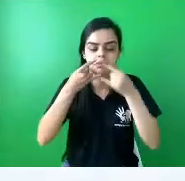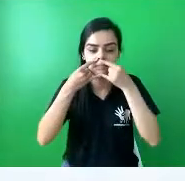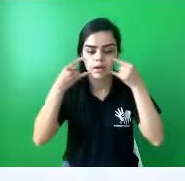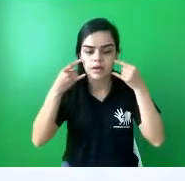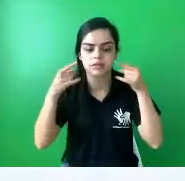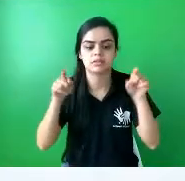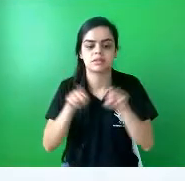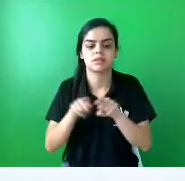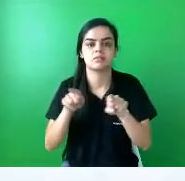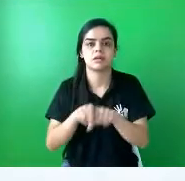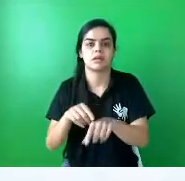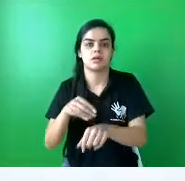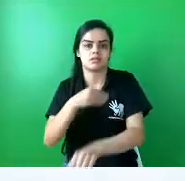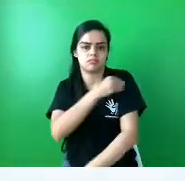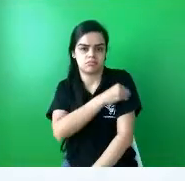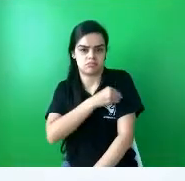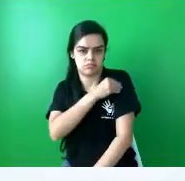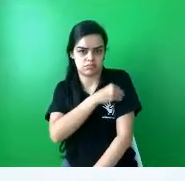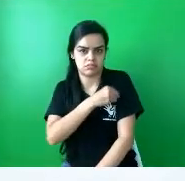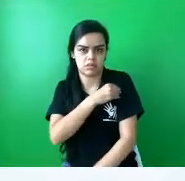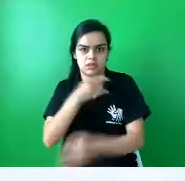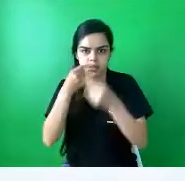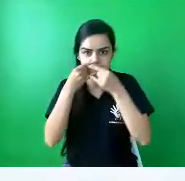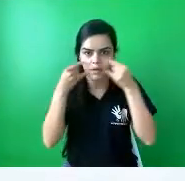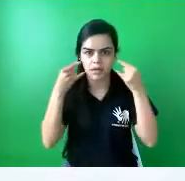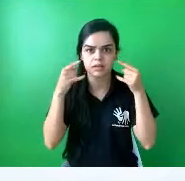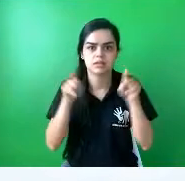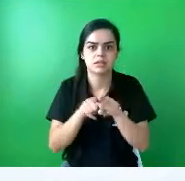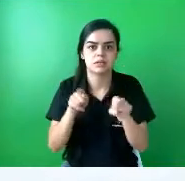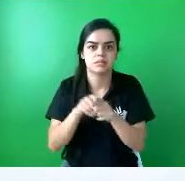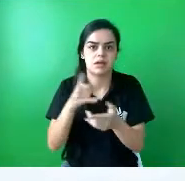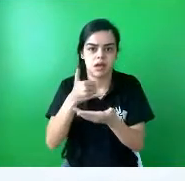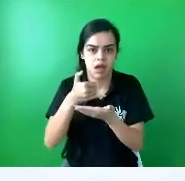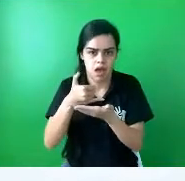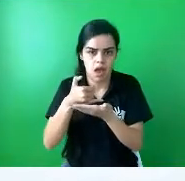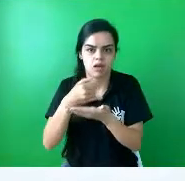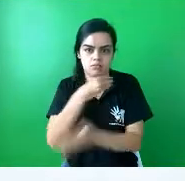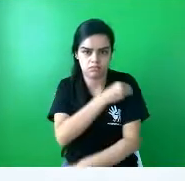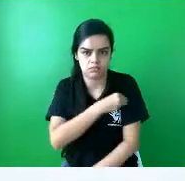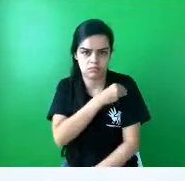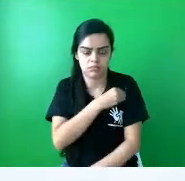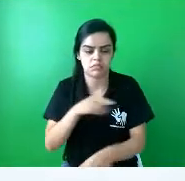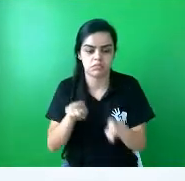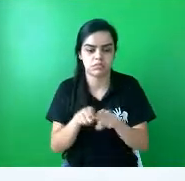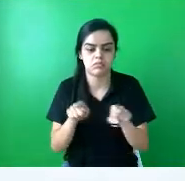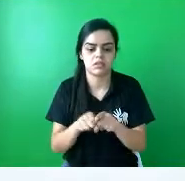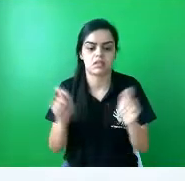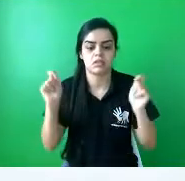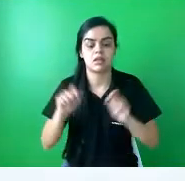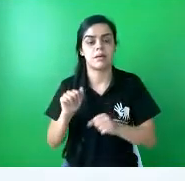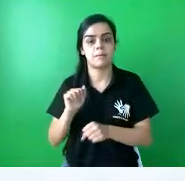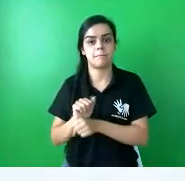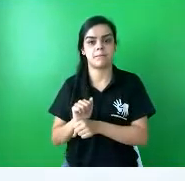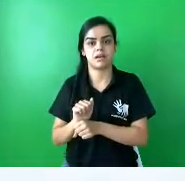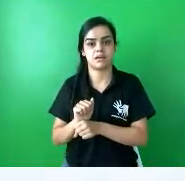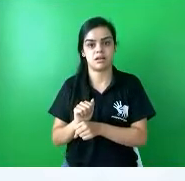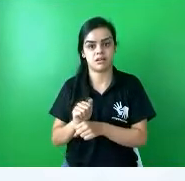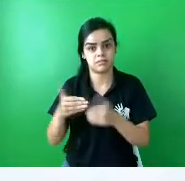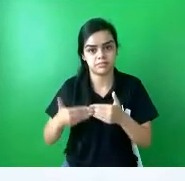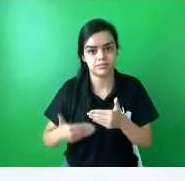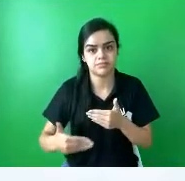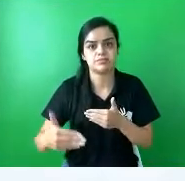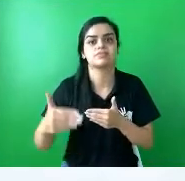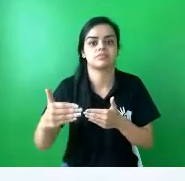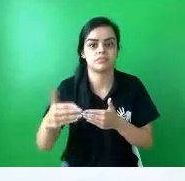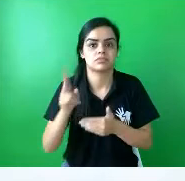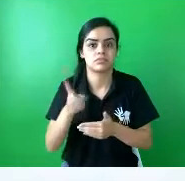de gel. Então, assim, a gente sabe que o uso de máscara, o uso do álcool em gel, ele consegue dar uma pausa e realmente daí para frente começa a